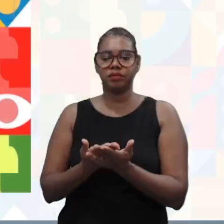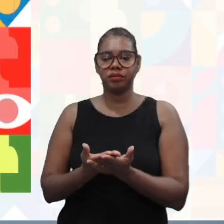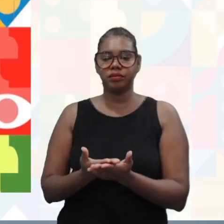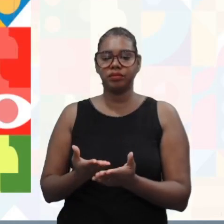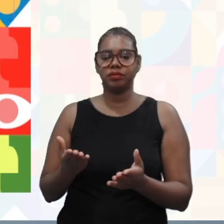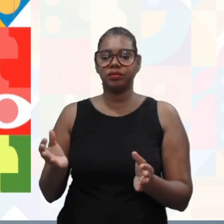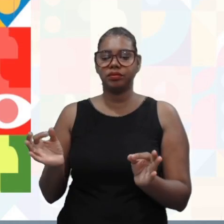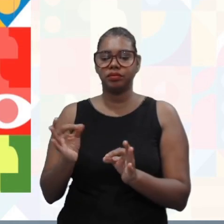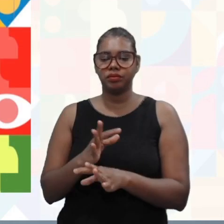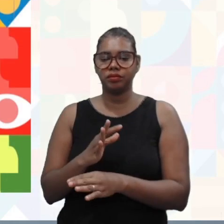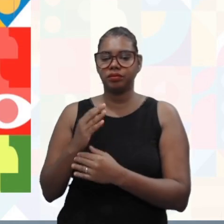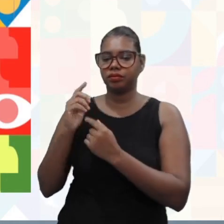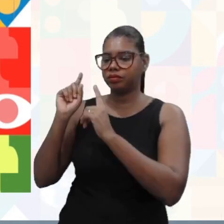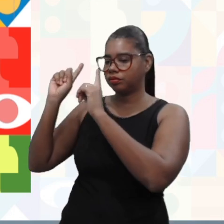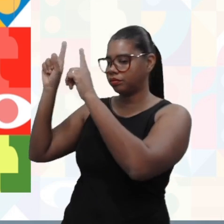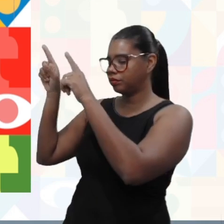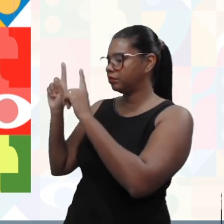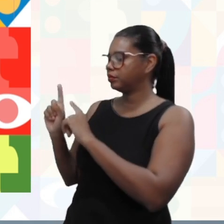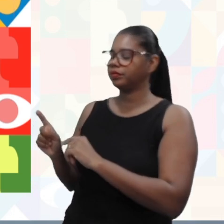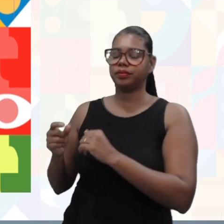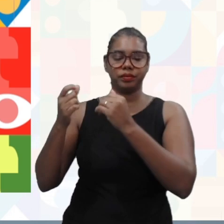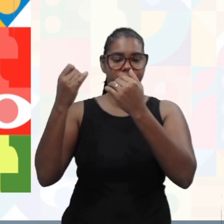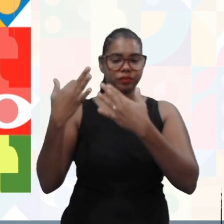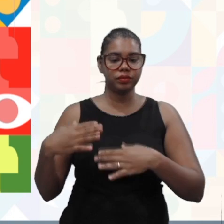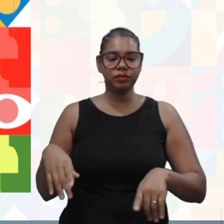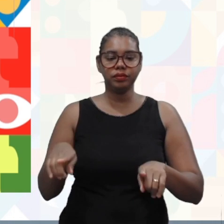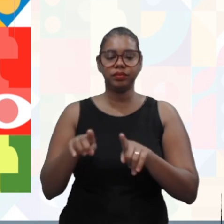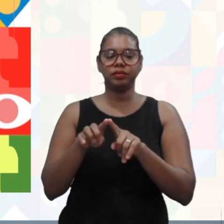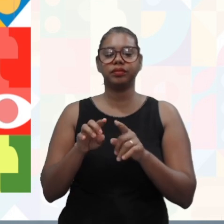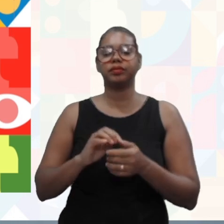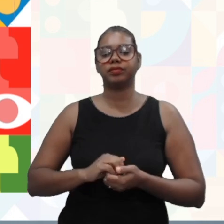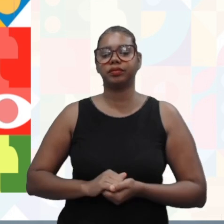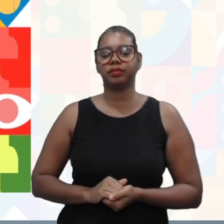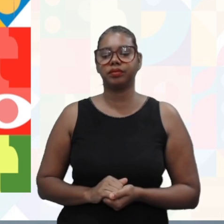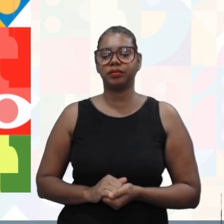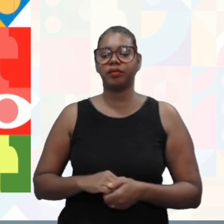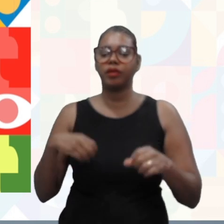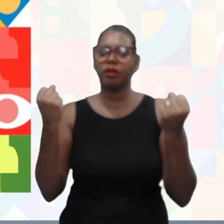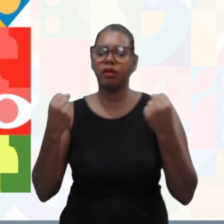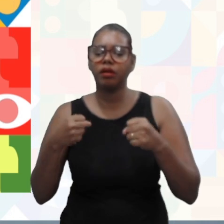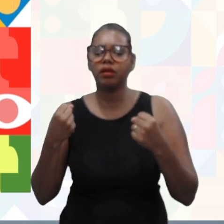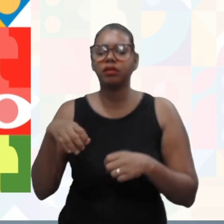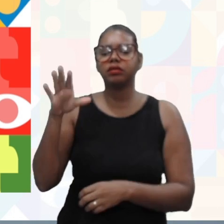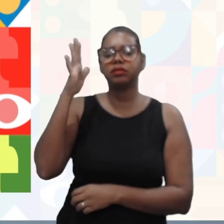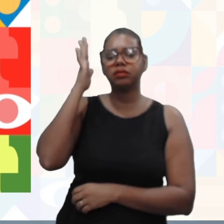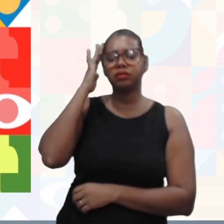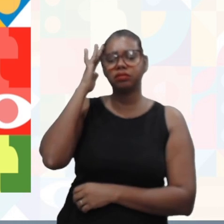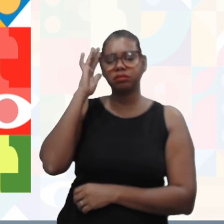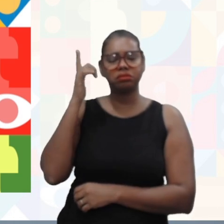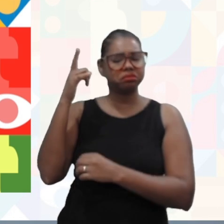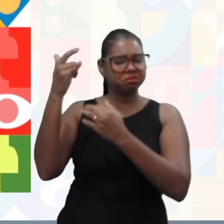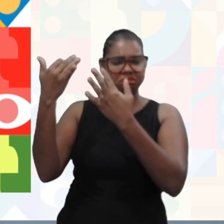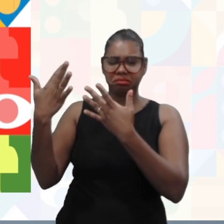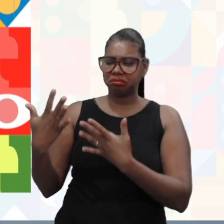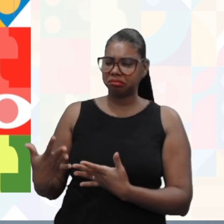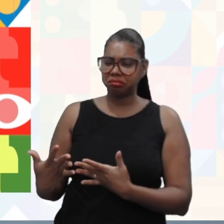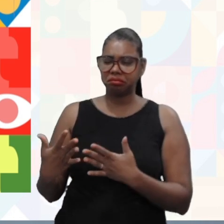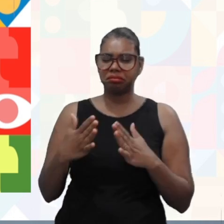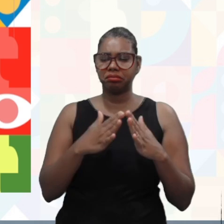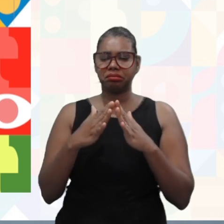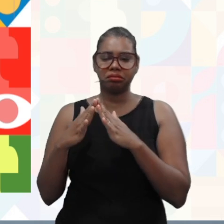concluindo aqui, quando a gente fala de comunidade escolar, a gente precisa compreender que a gente não está falando da